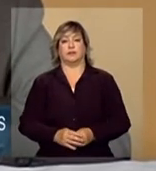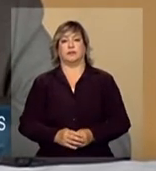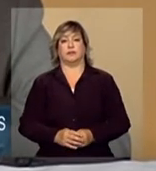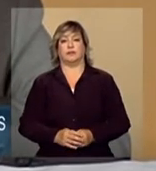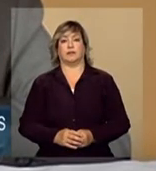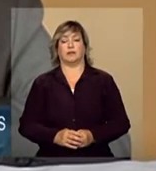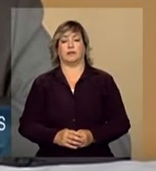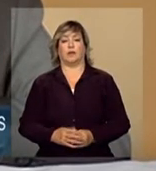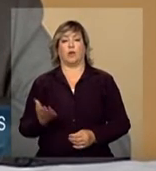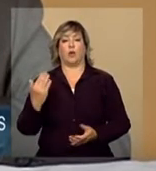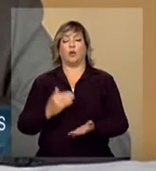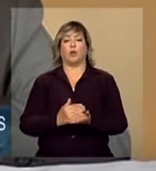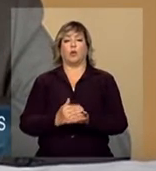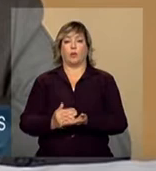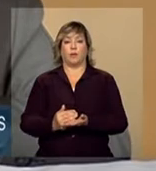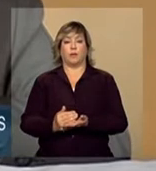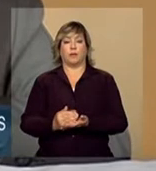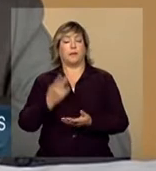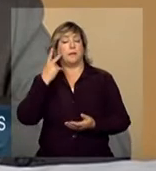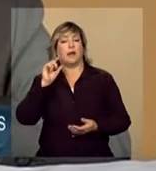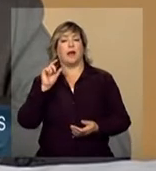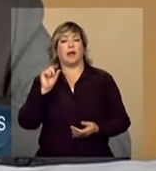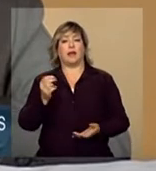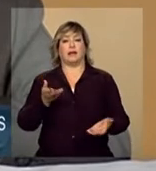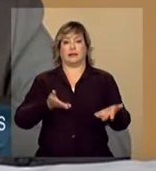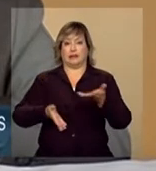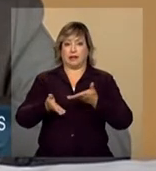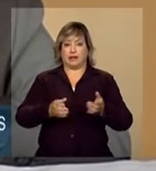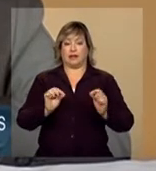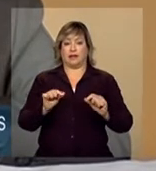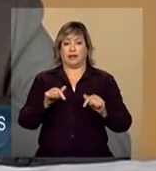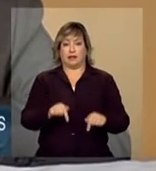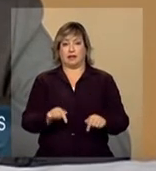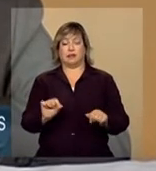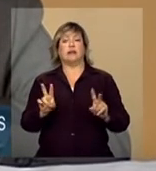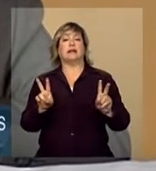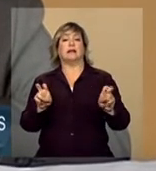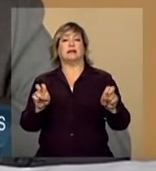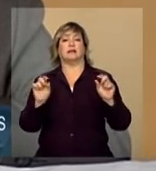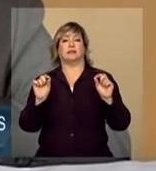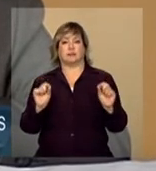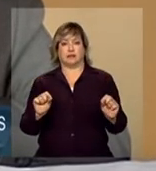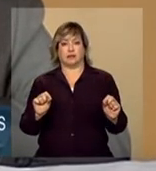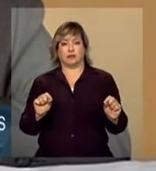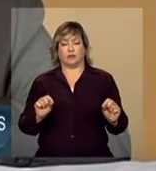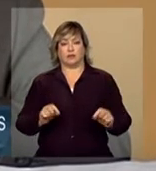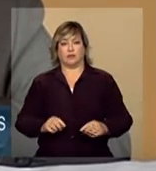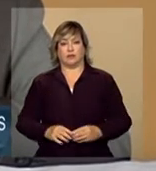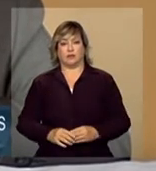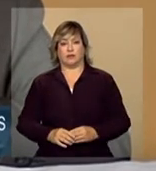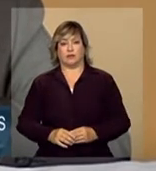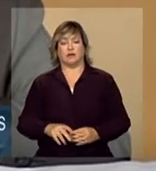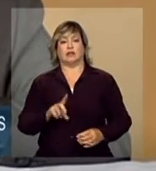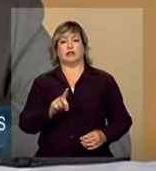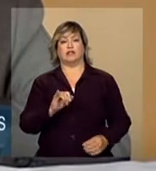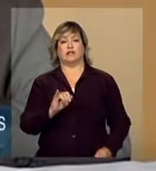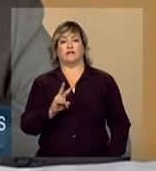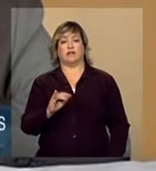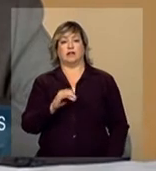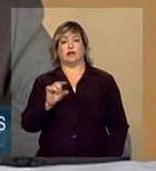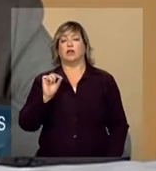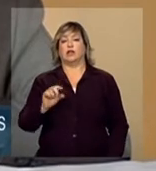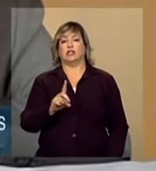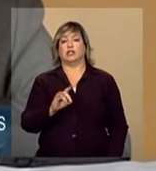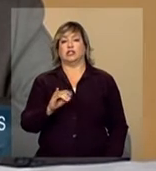essencialmente para tratar da questão da divisão digital que nós temos no